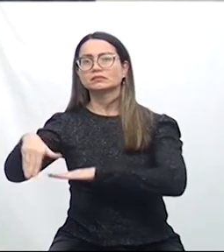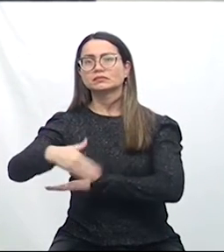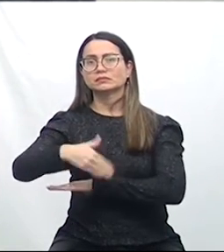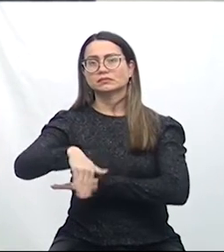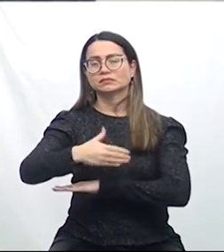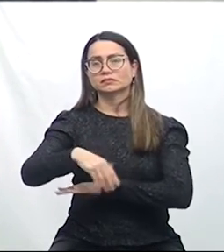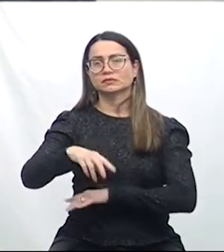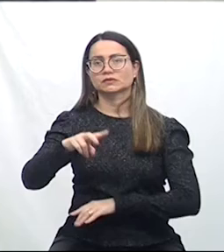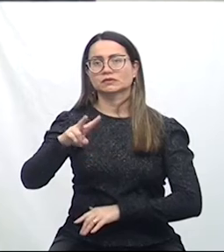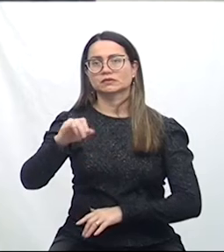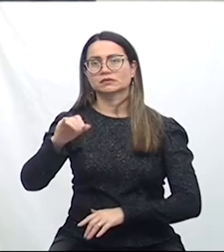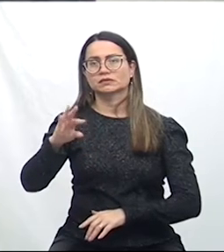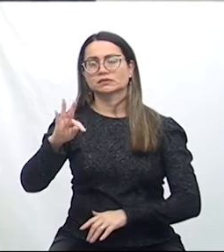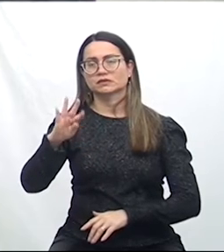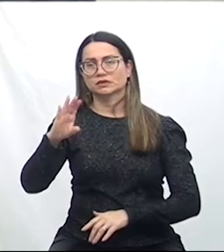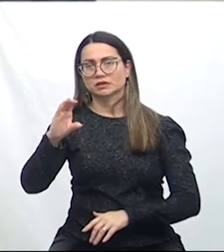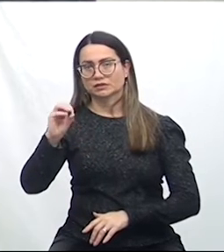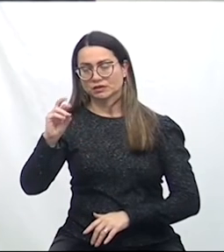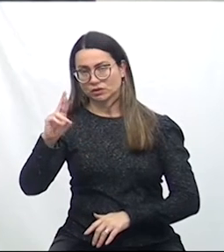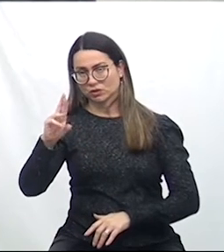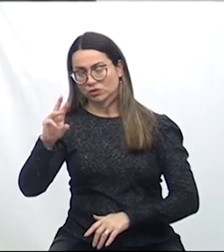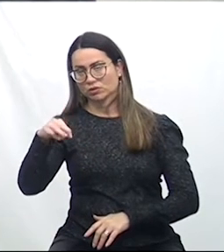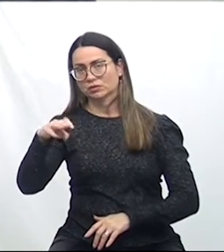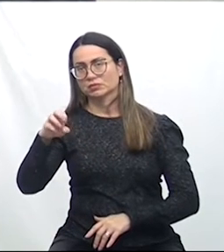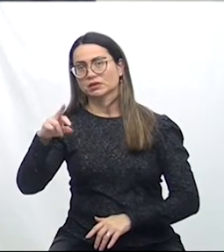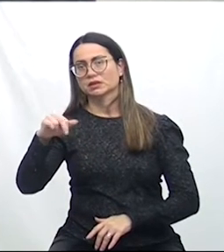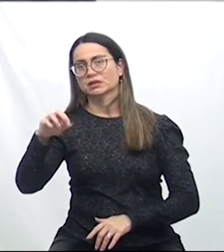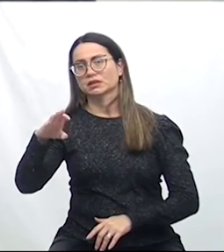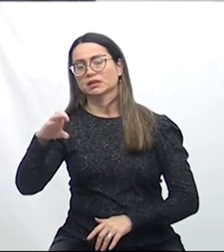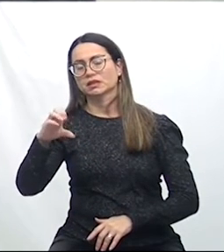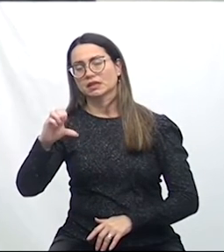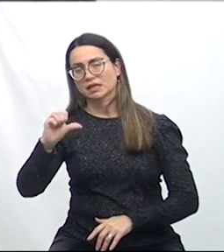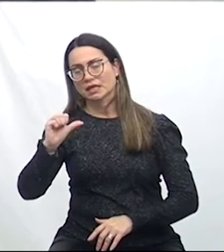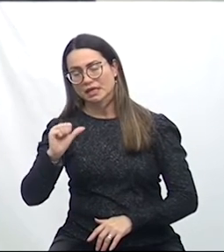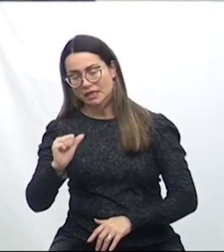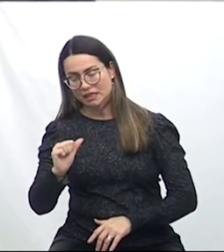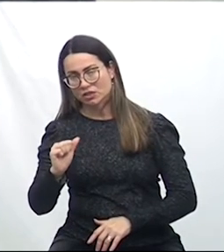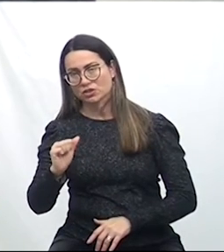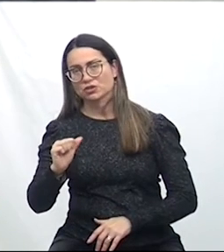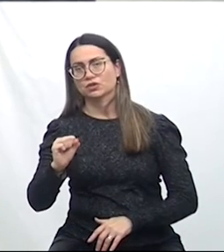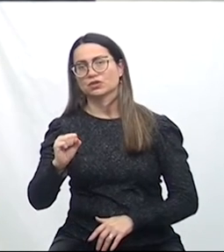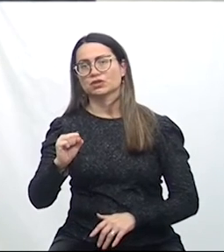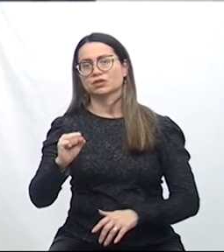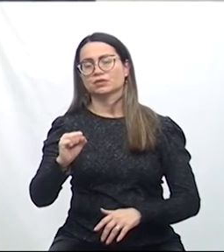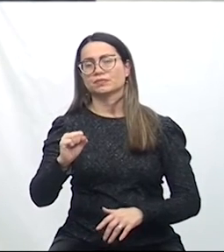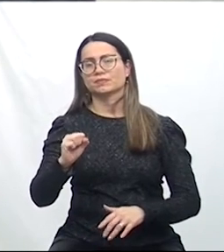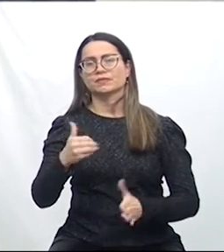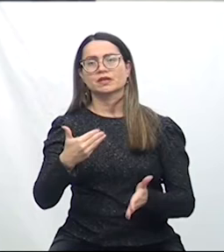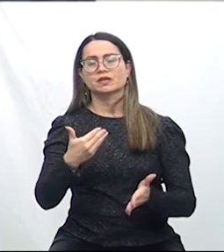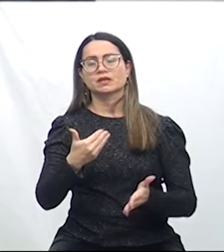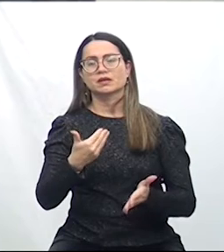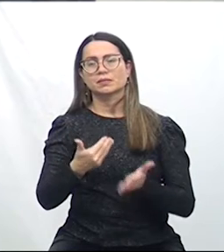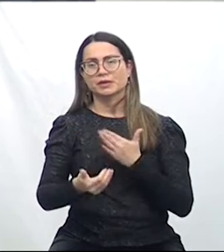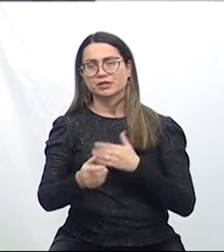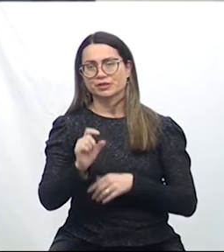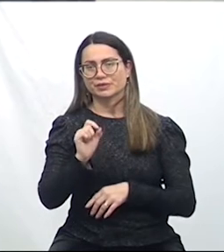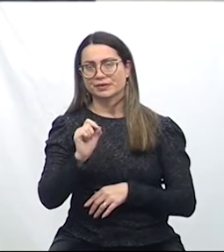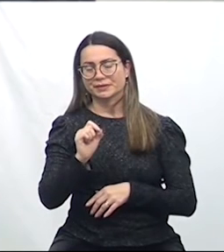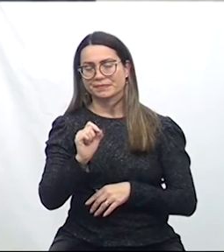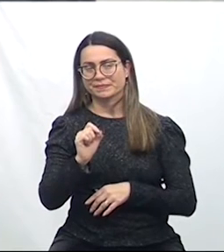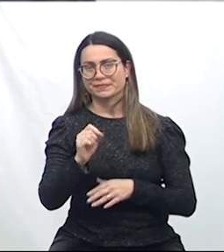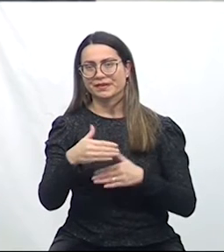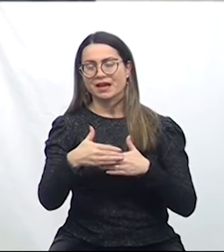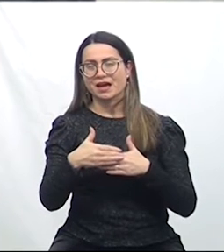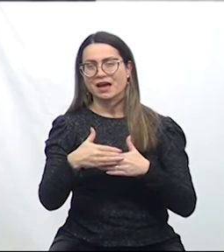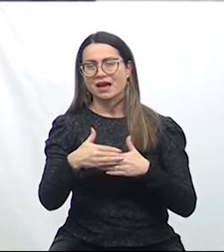centro. Indicação 767, autor vereador Daniel Cipriano, abertura e pavimentação do acesso que liga a